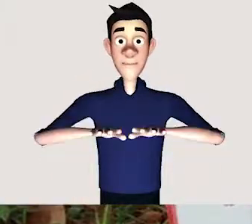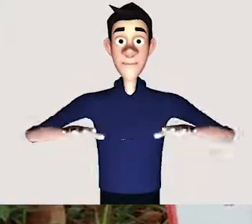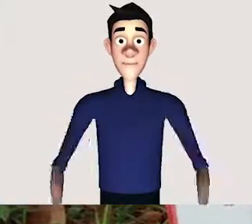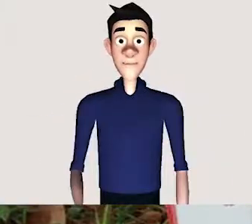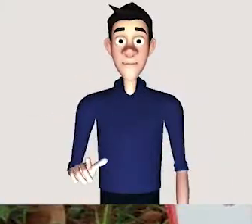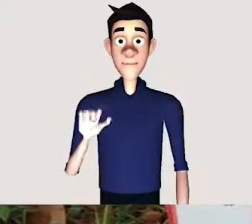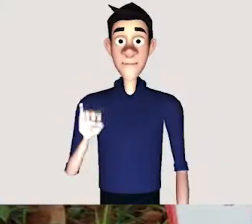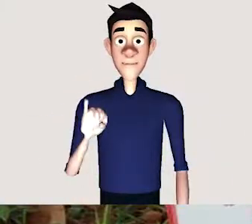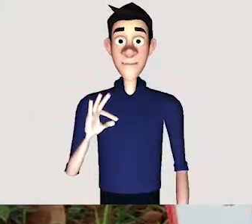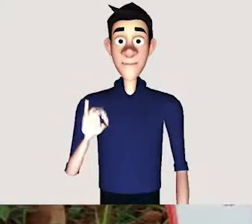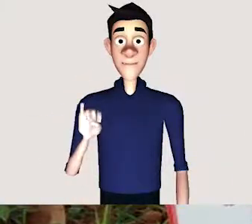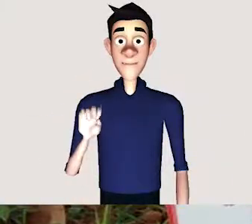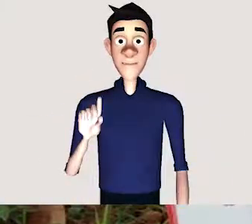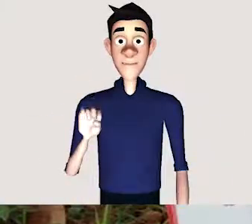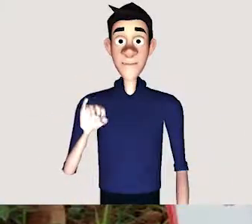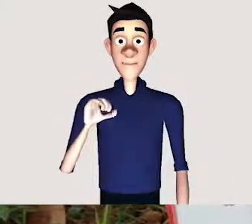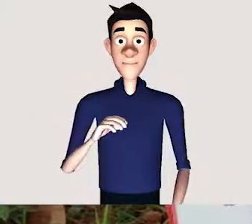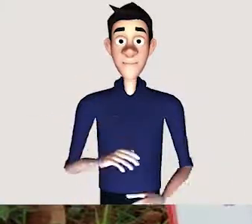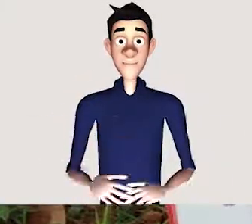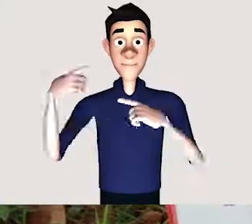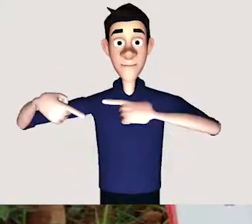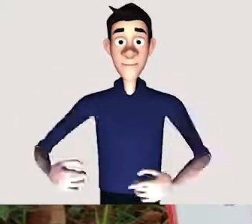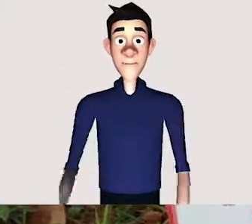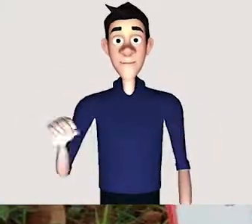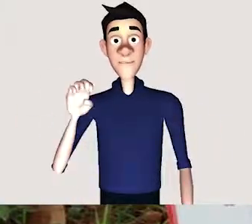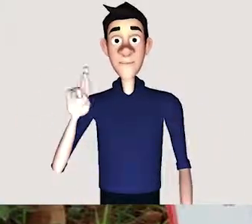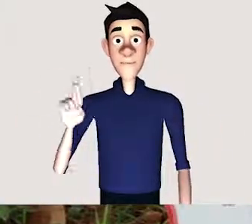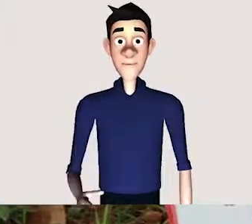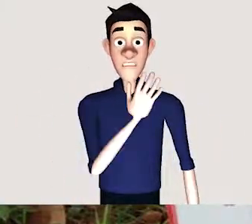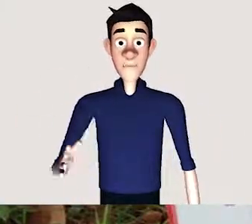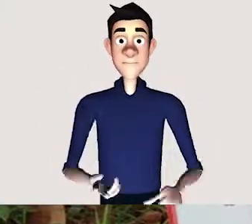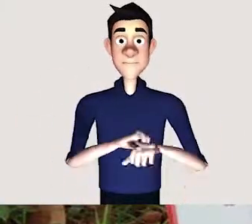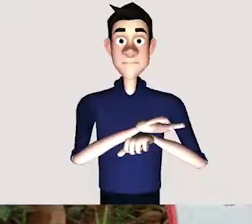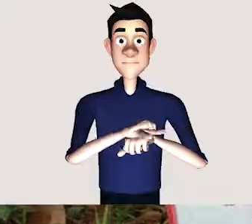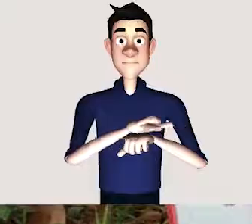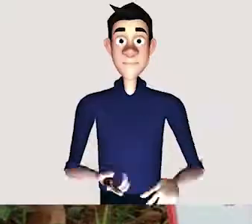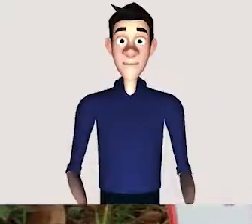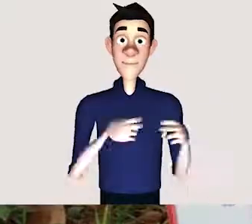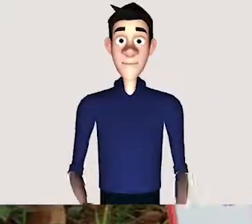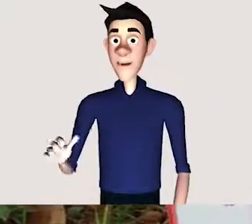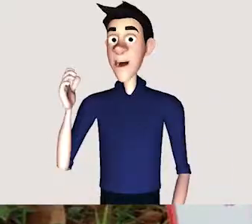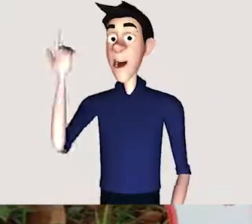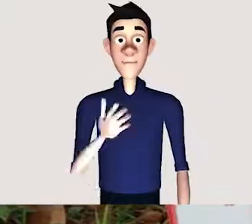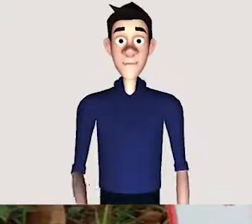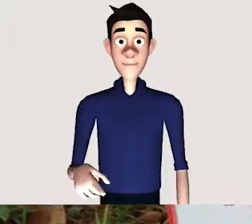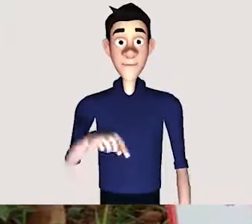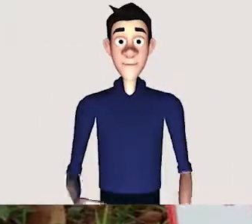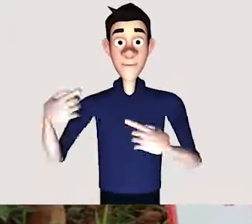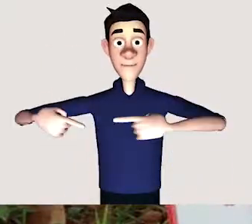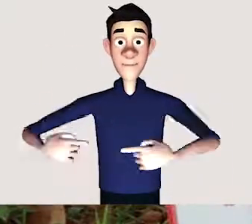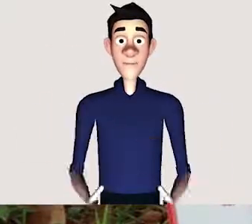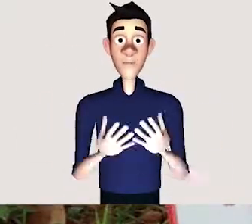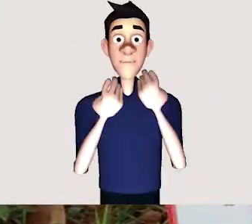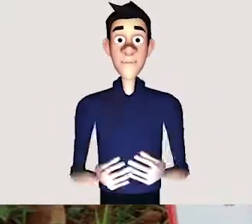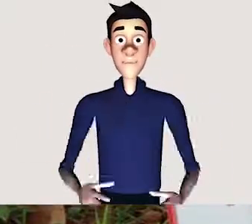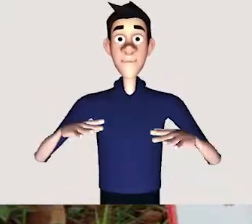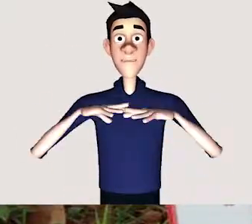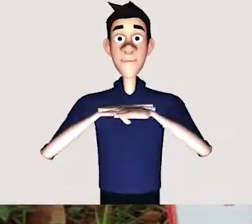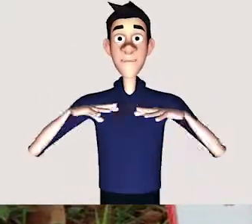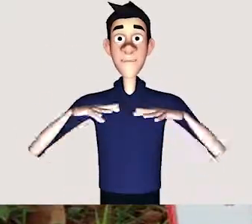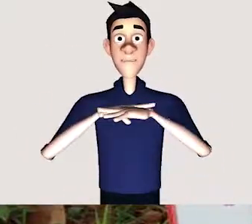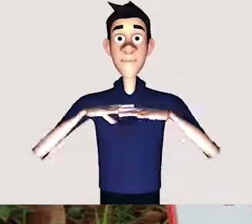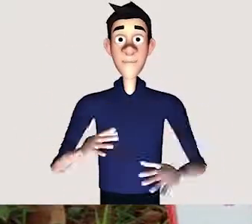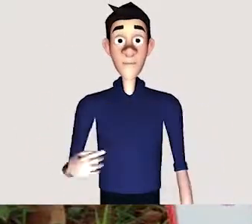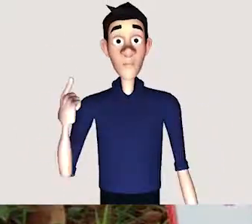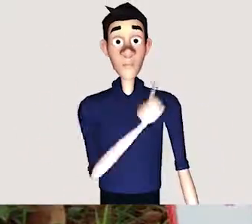litígio, de disputa. E é bom buscar perceber a